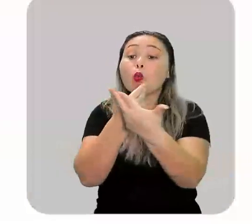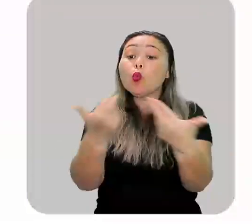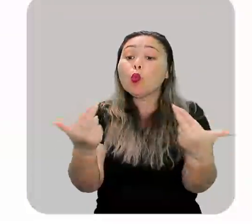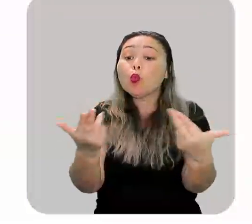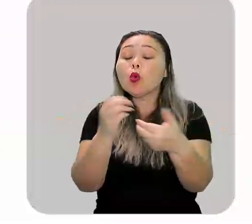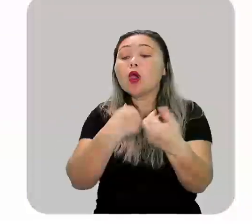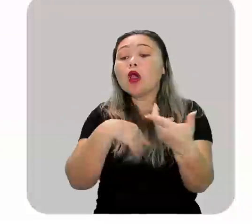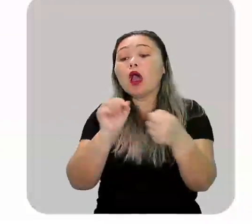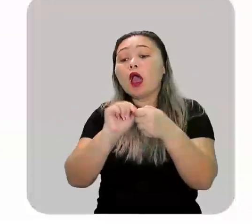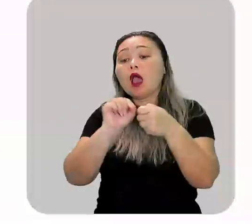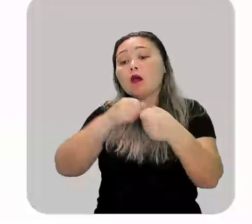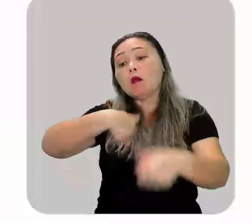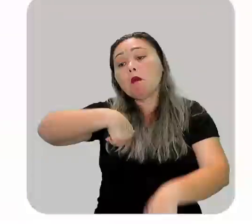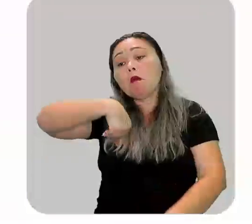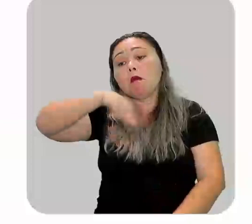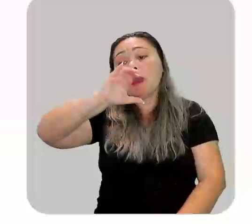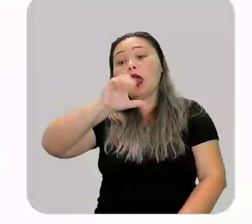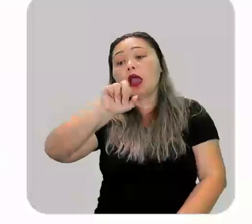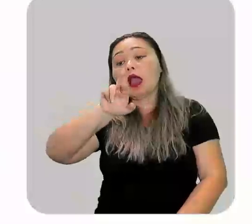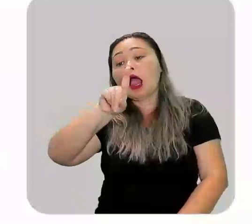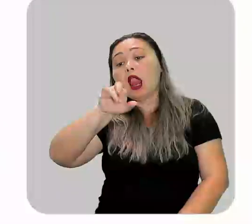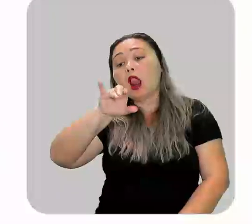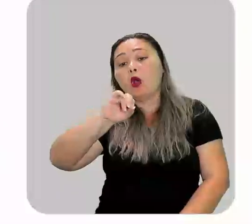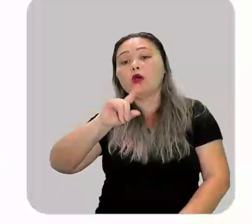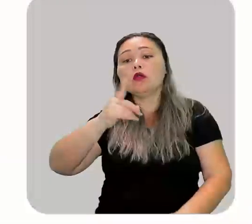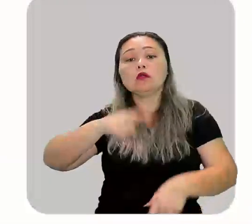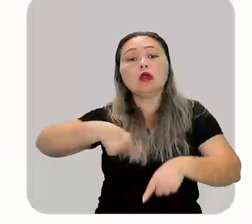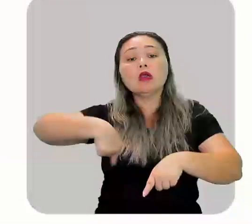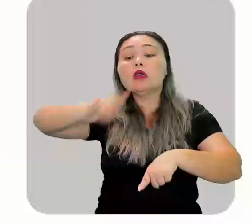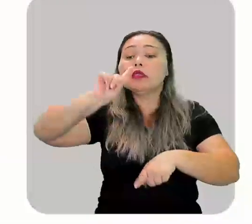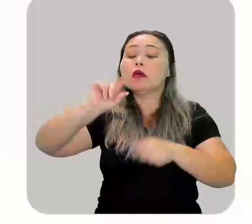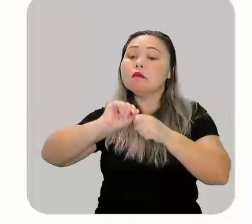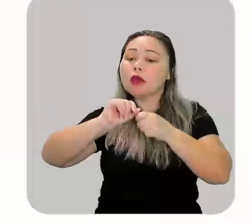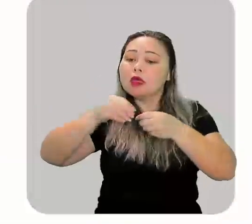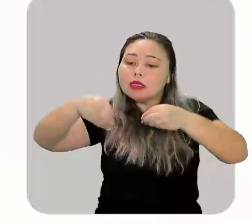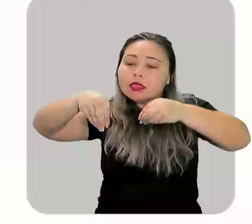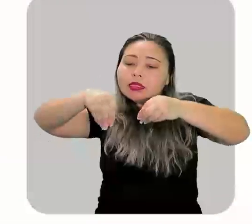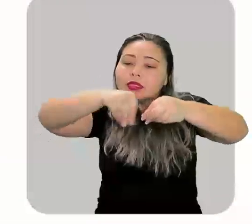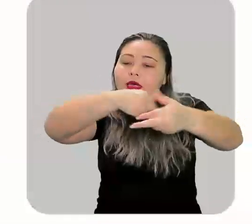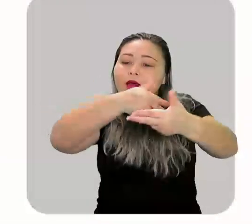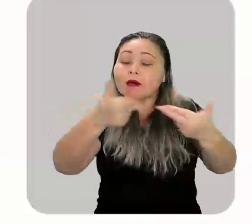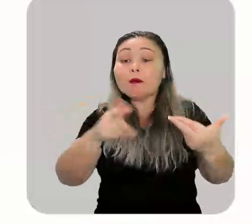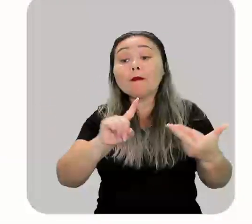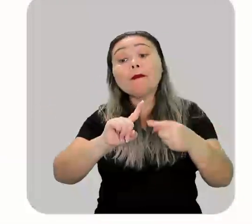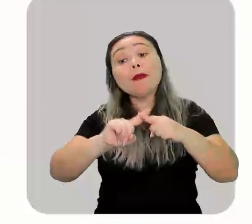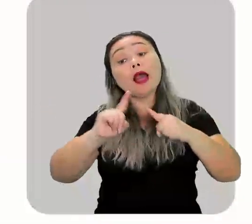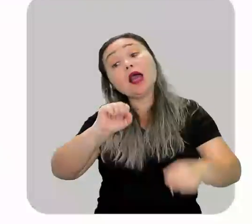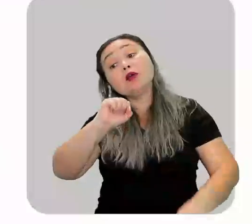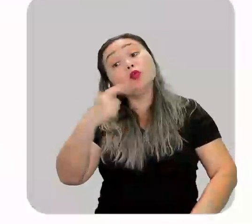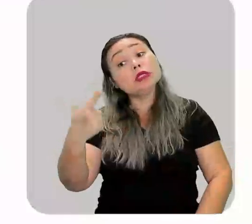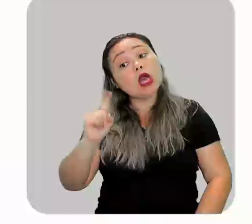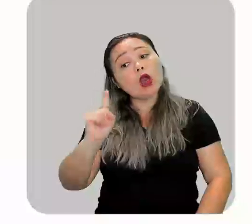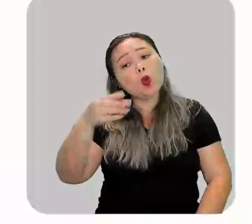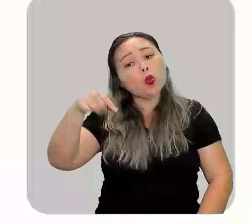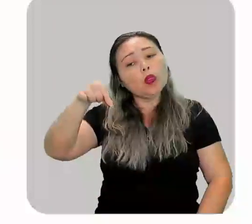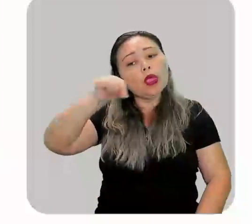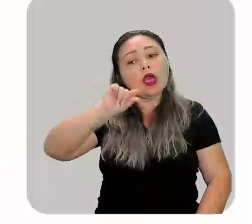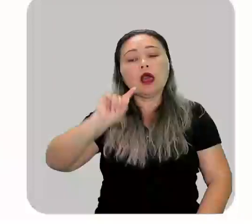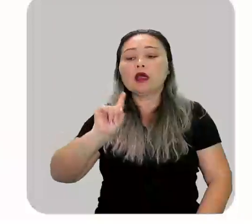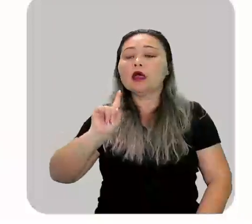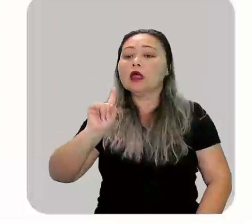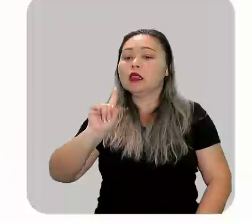e condimentados. Mas o sal não é um vilão. Ele pode